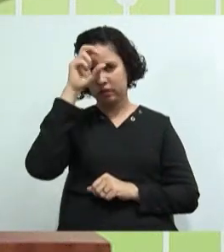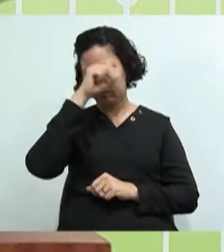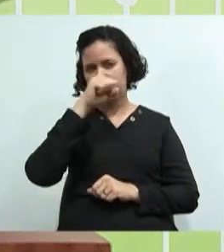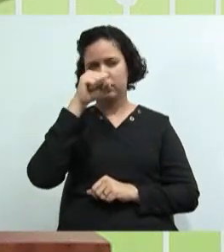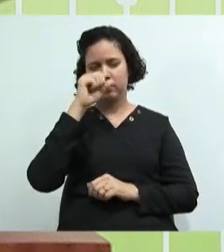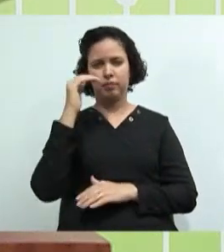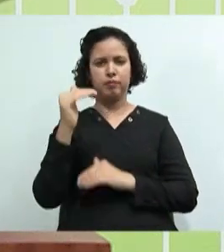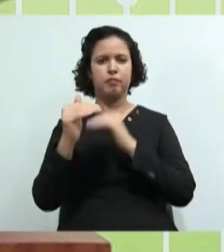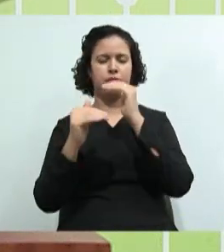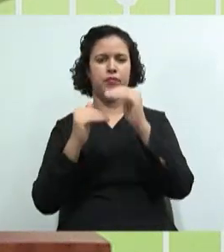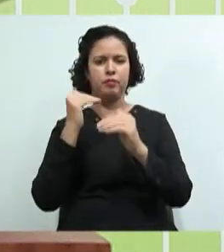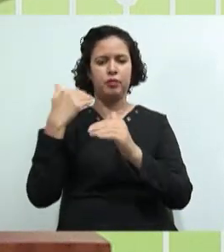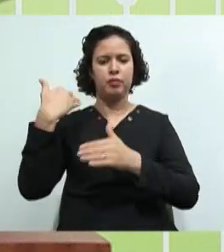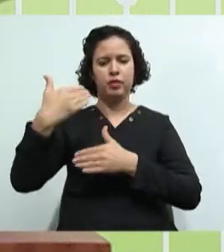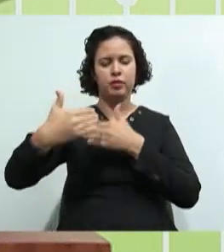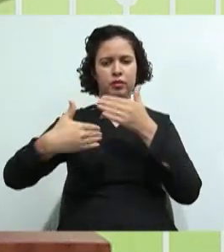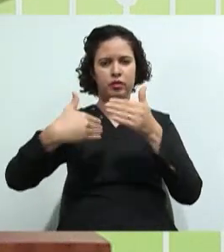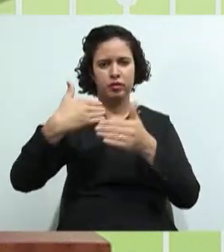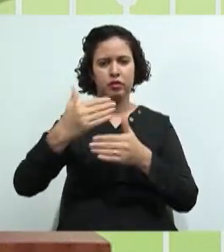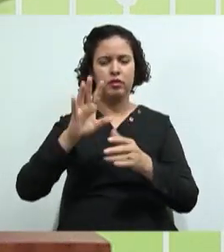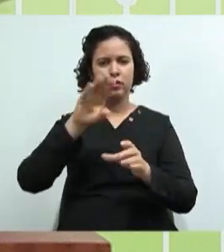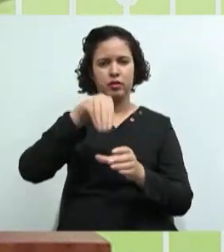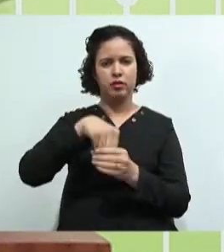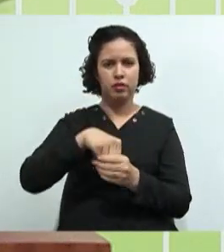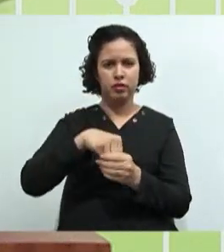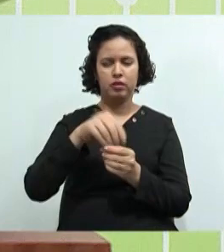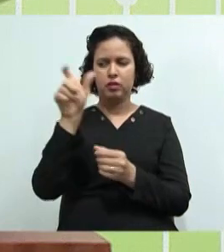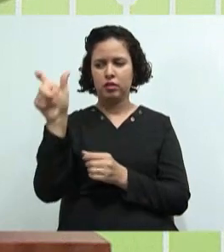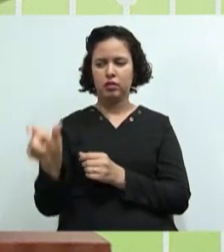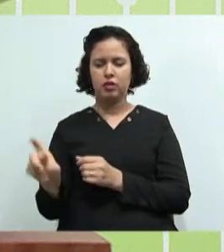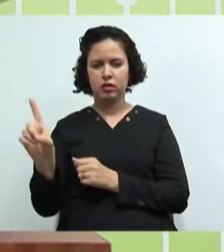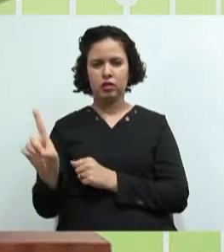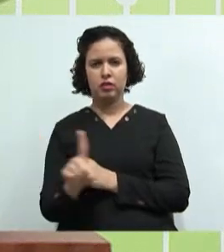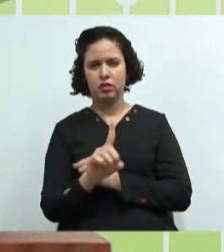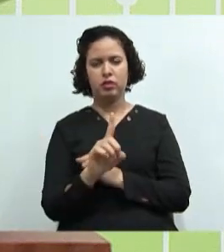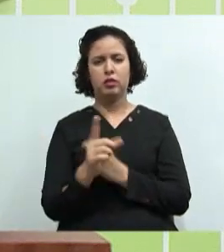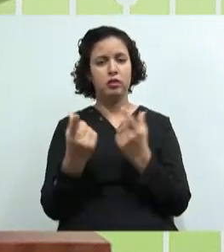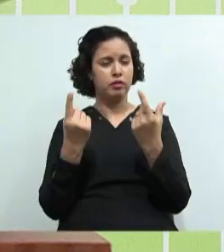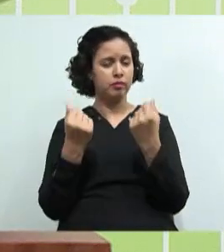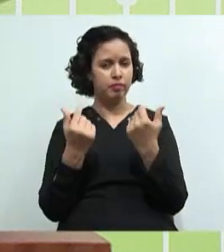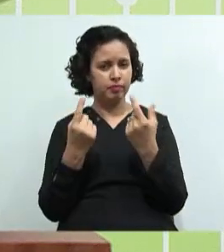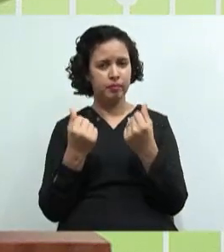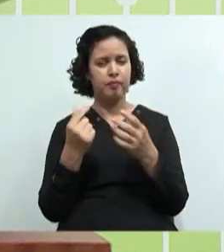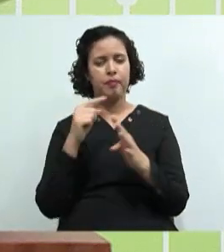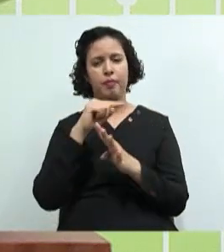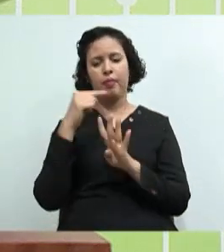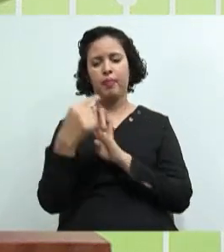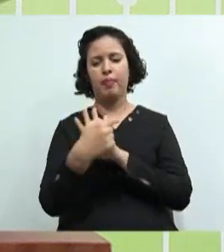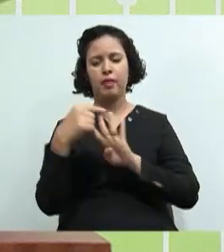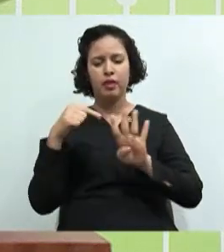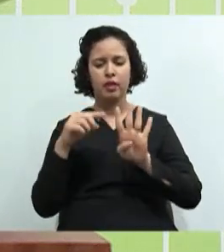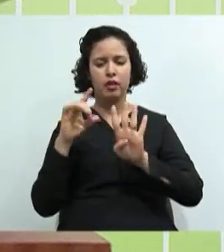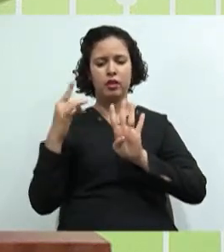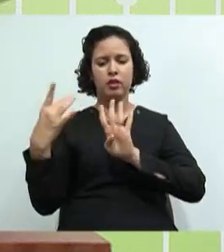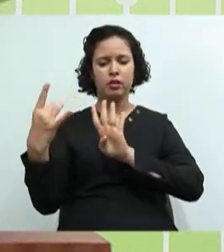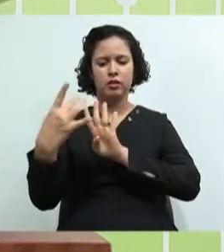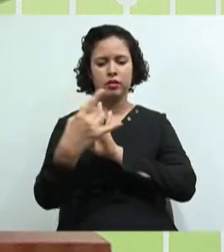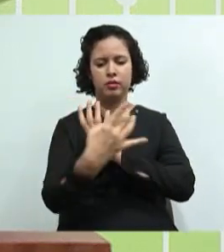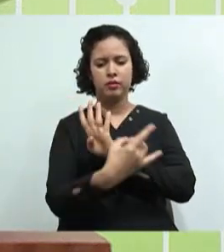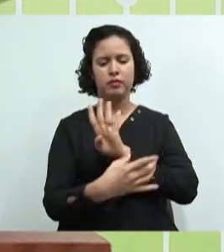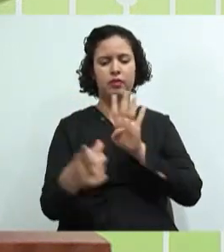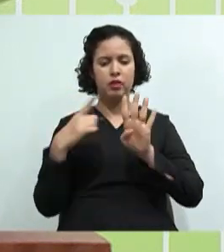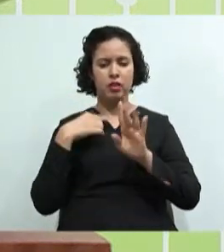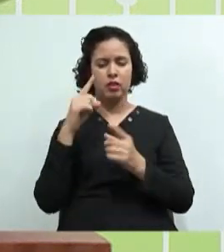processos internos, de clientes e a perspectiva financeira. Cada uma dessas perspectivas tem dentro dela